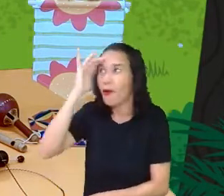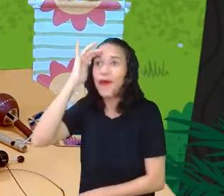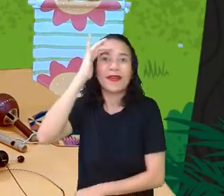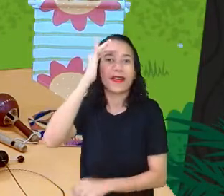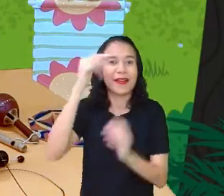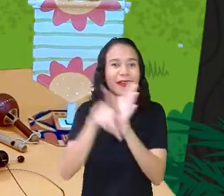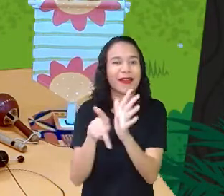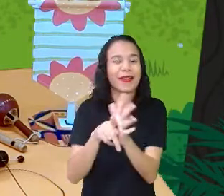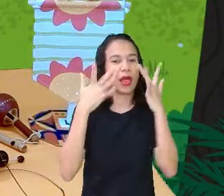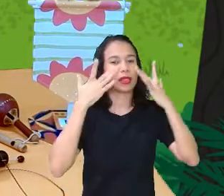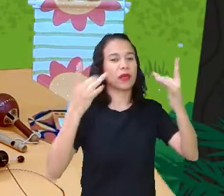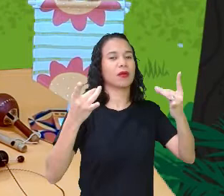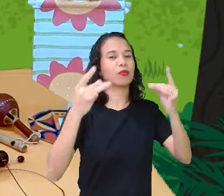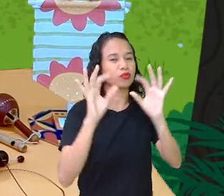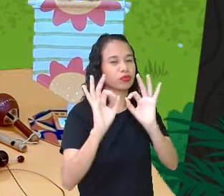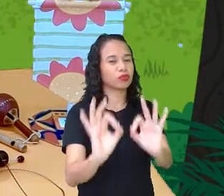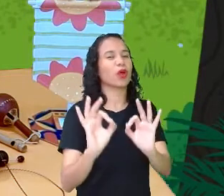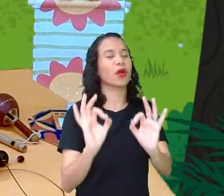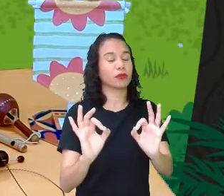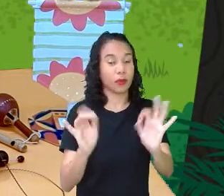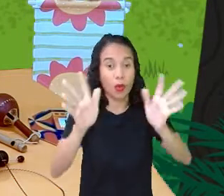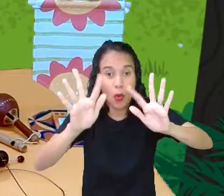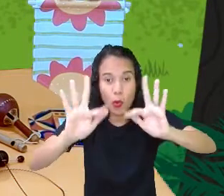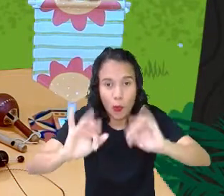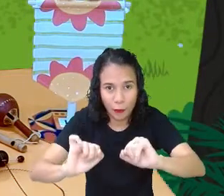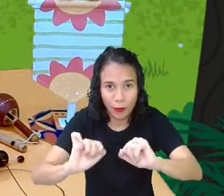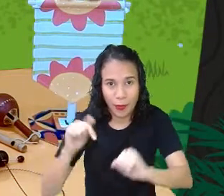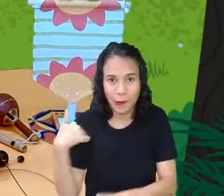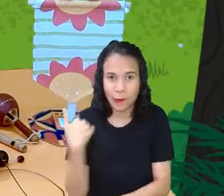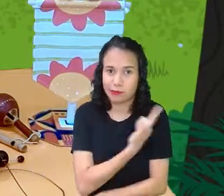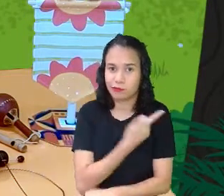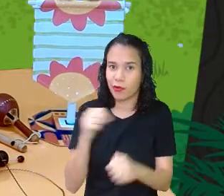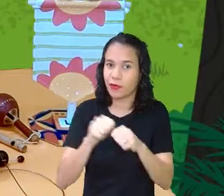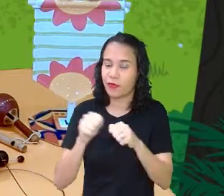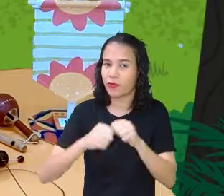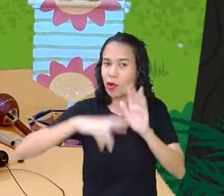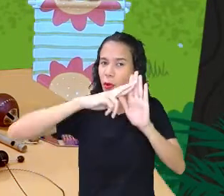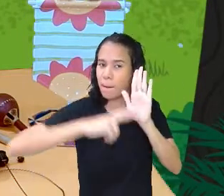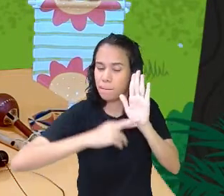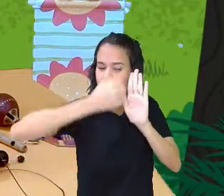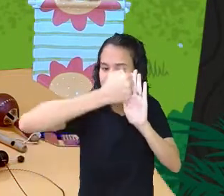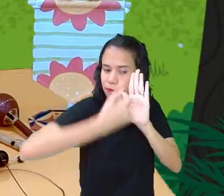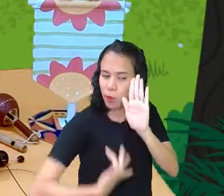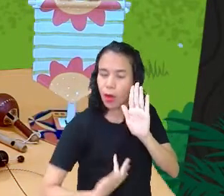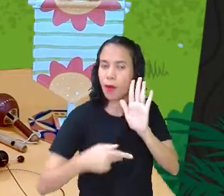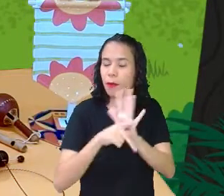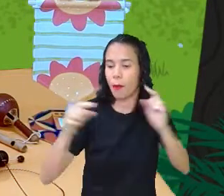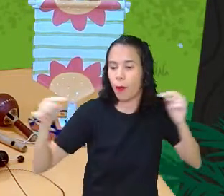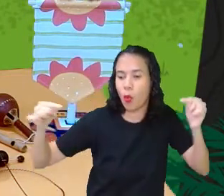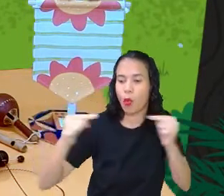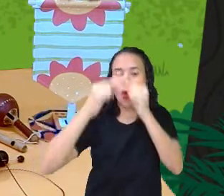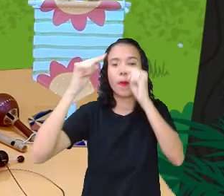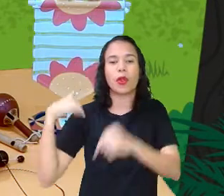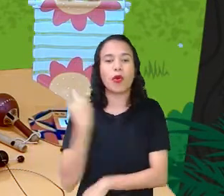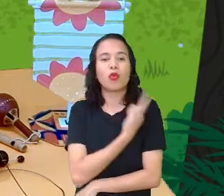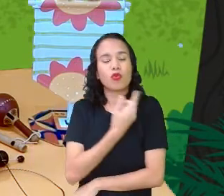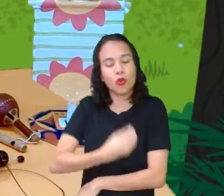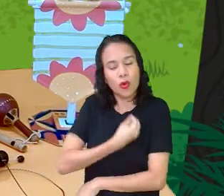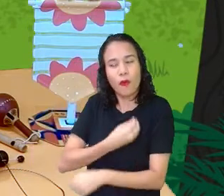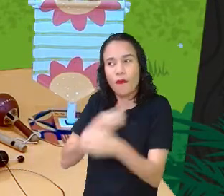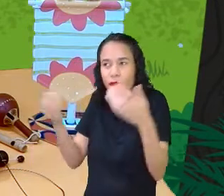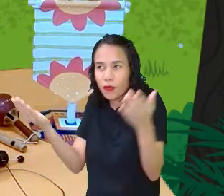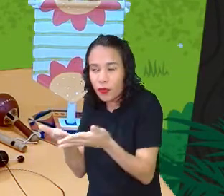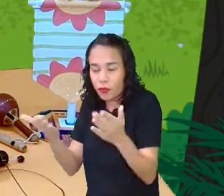quero que vocês prestem bastante atenção e no final nós vamos fazer uma relação dessa história com aquilo que nós estamos vivendo